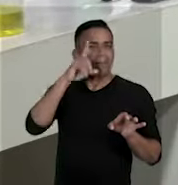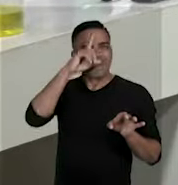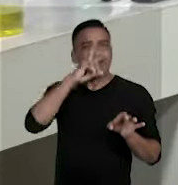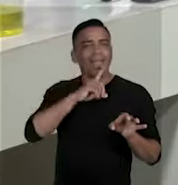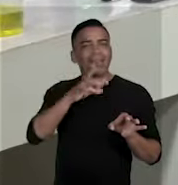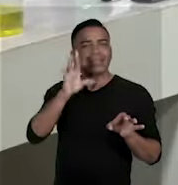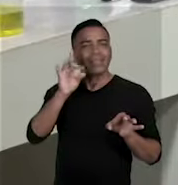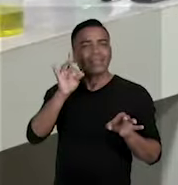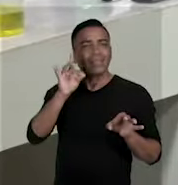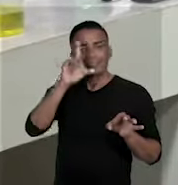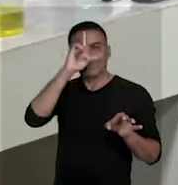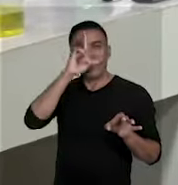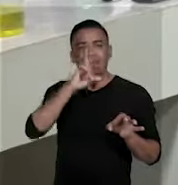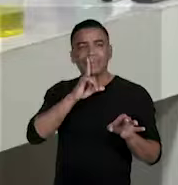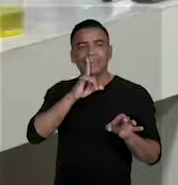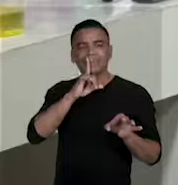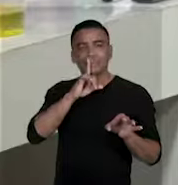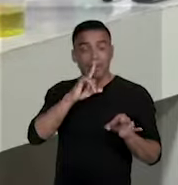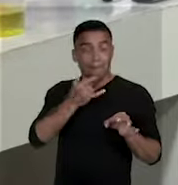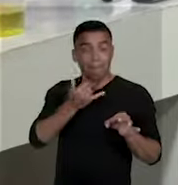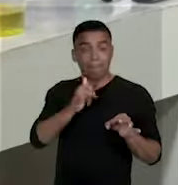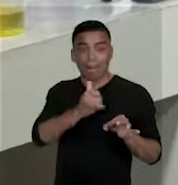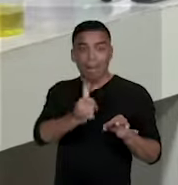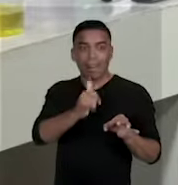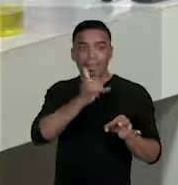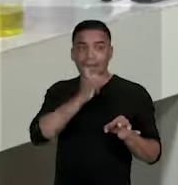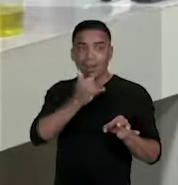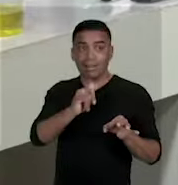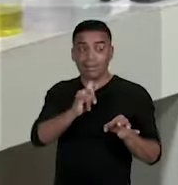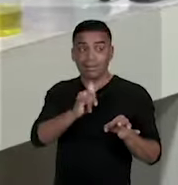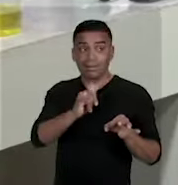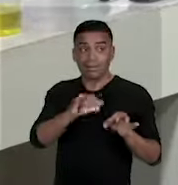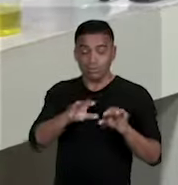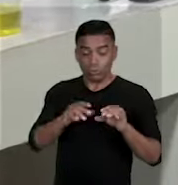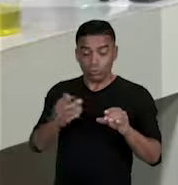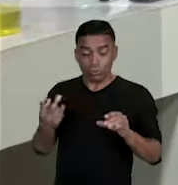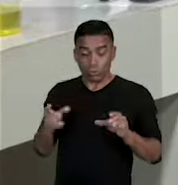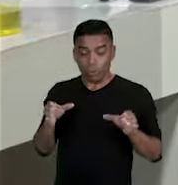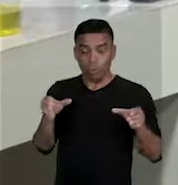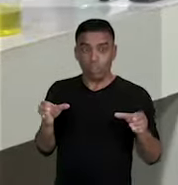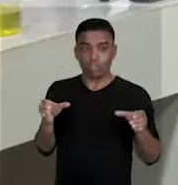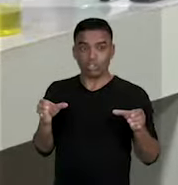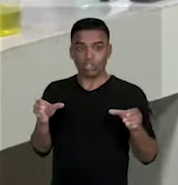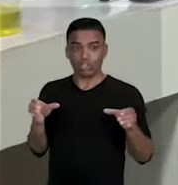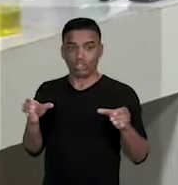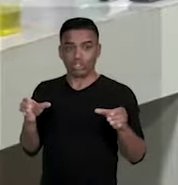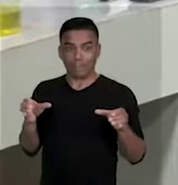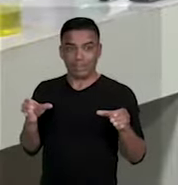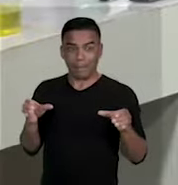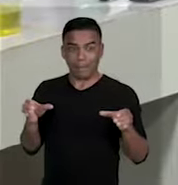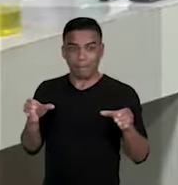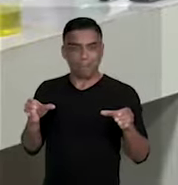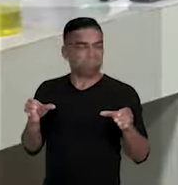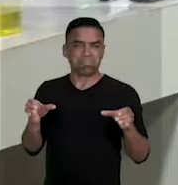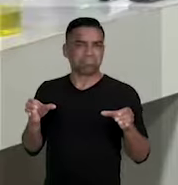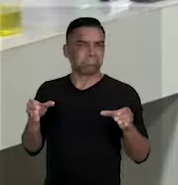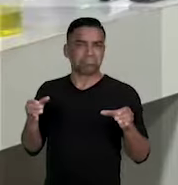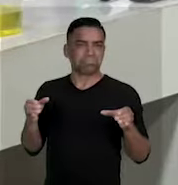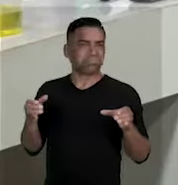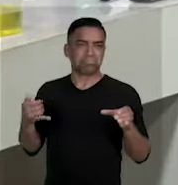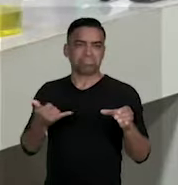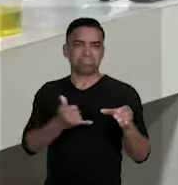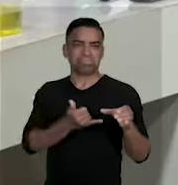corrente elétrica. Então, essa corrente elétrica, se eu deixo esses dois potinhos parados aqui, ó, a corrente elétrica não